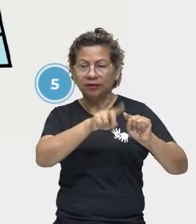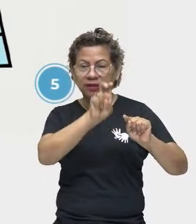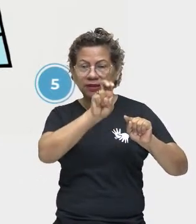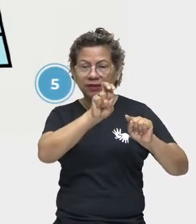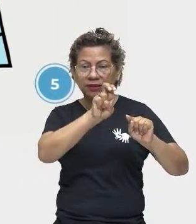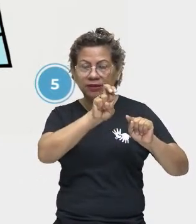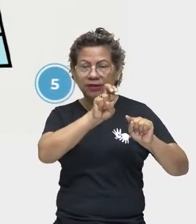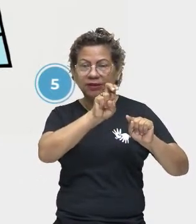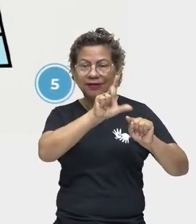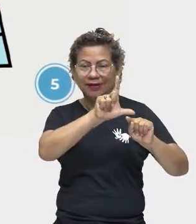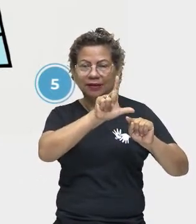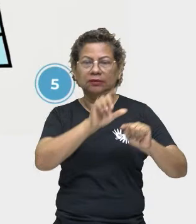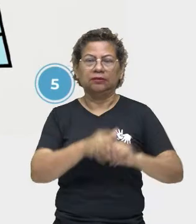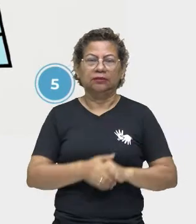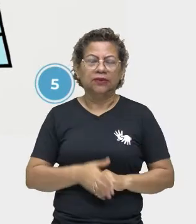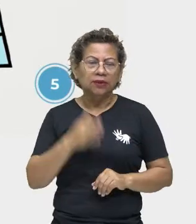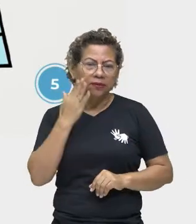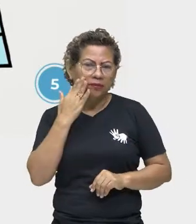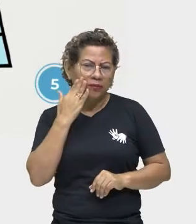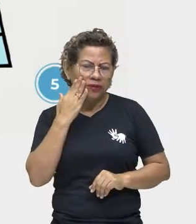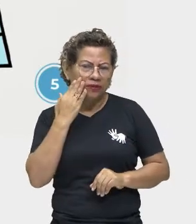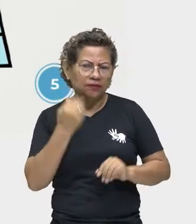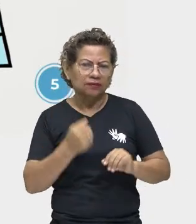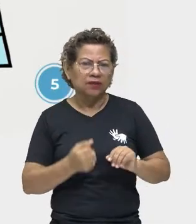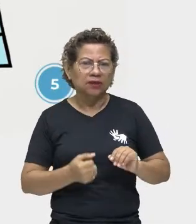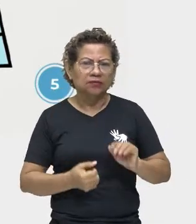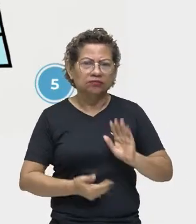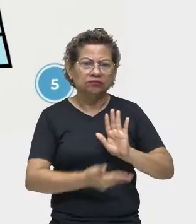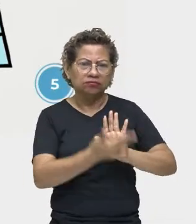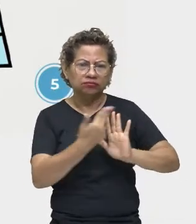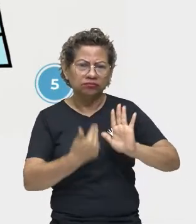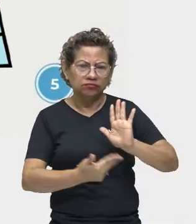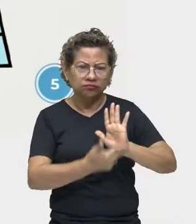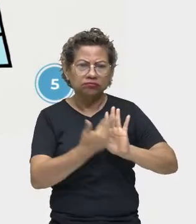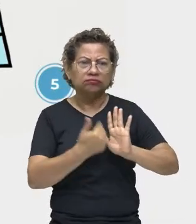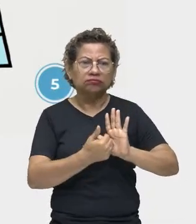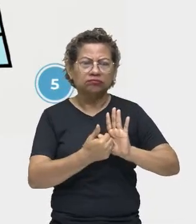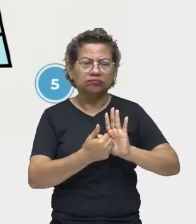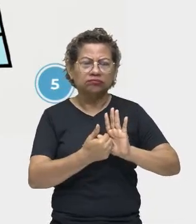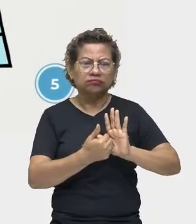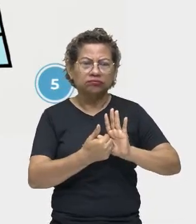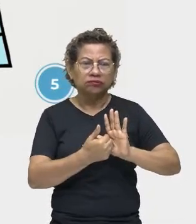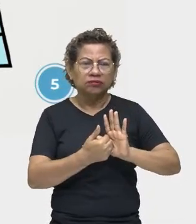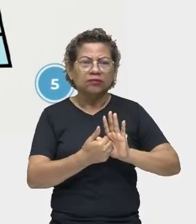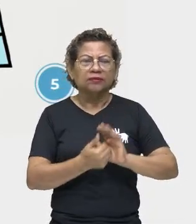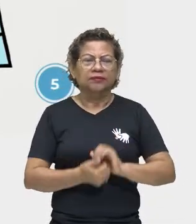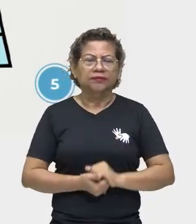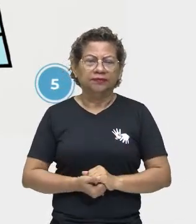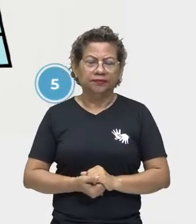essa. Uma figura de 5 lados é um pentágono.